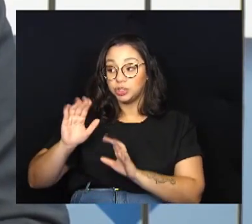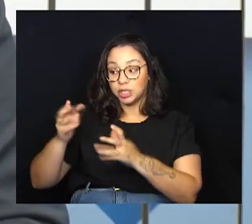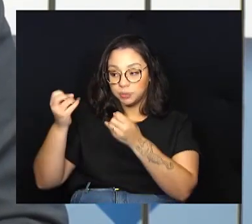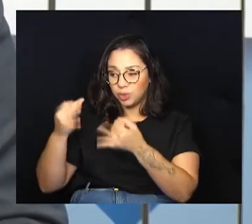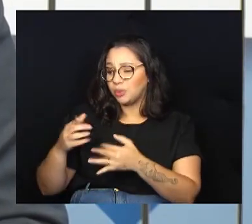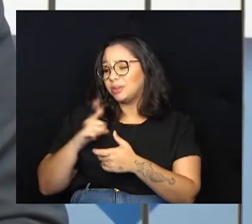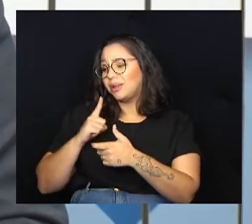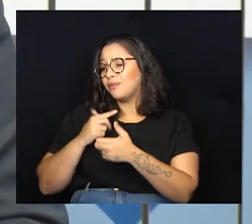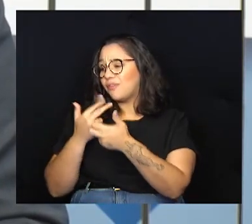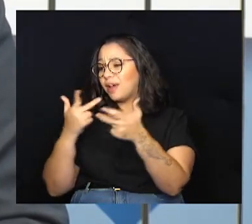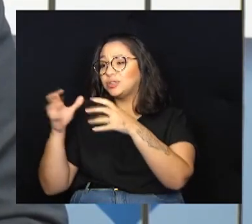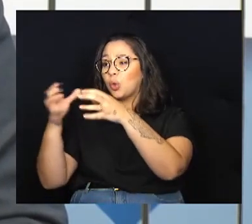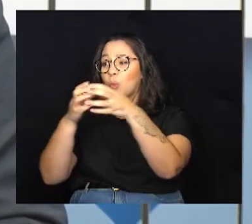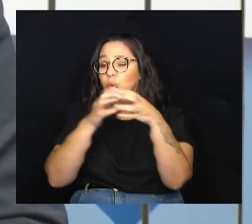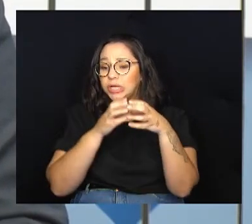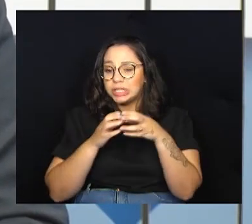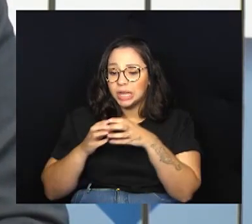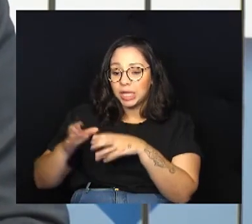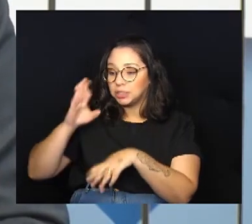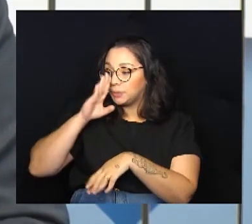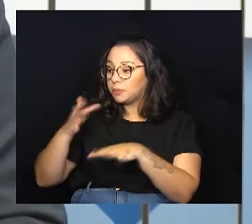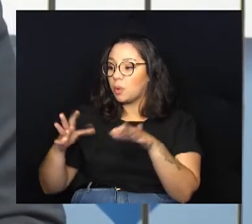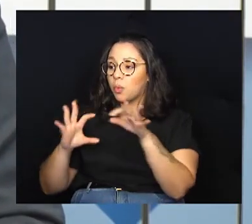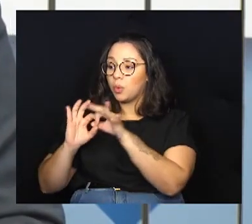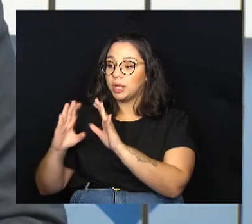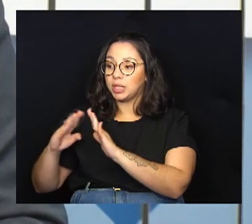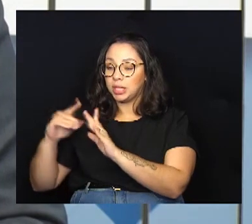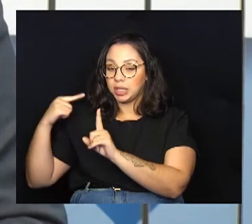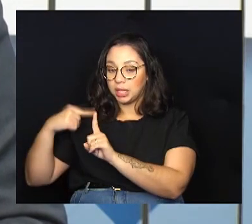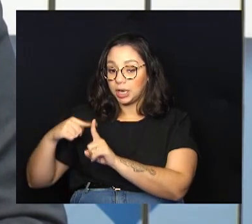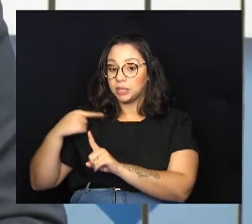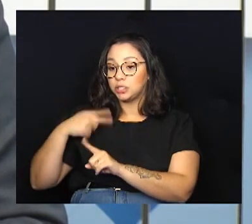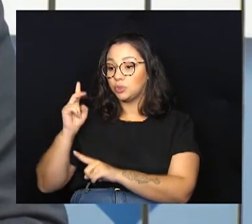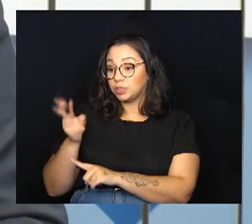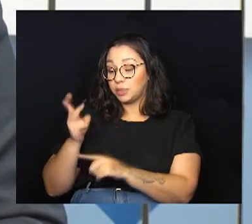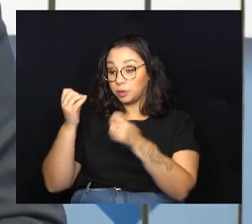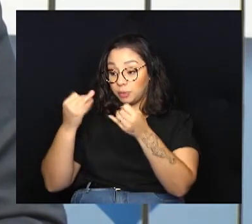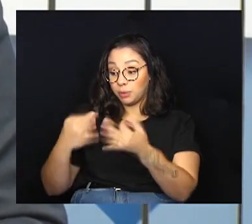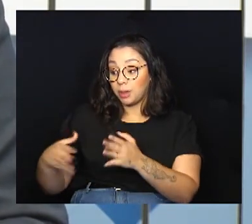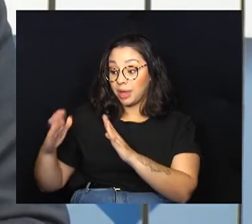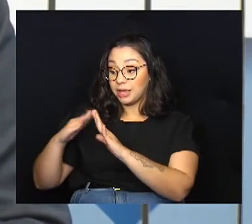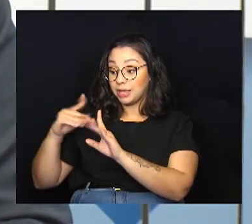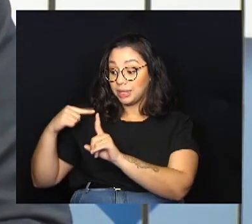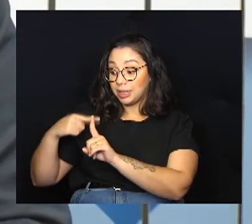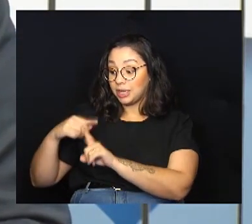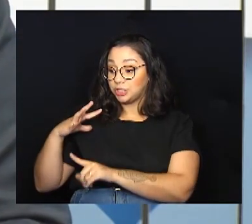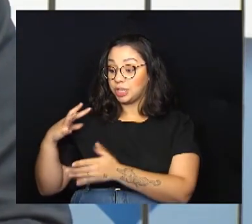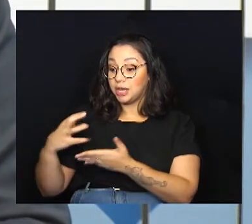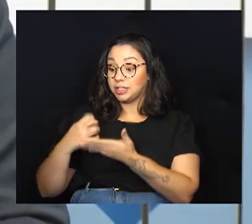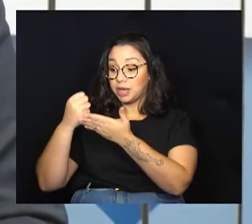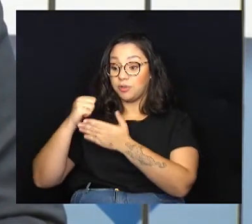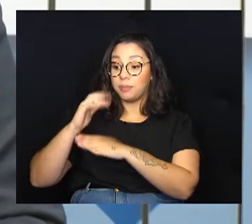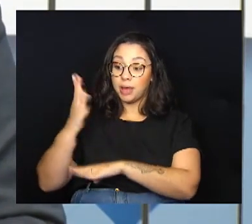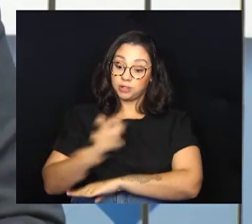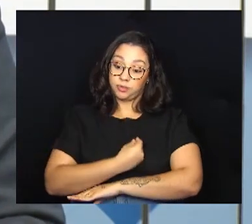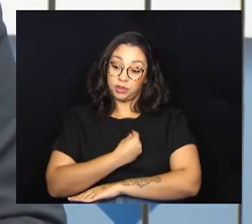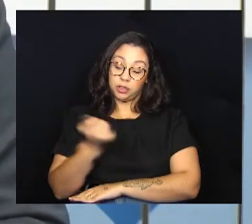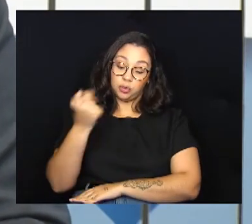problemas com pensamento, com estratégia, com planos. Né? É disso. E não é quando a gente fala, vou